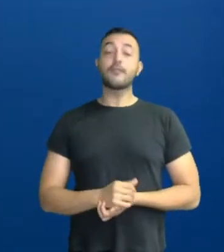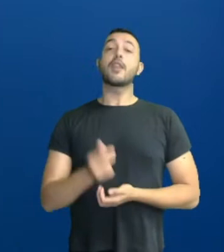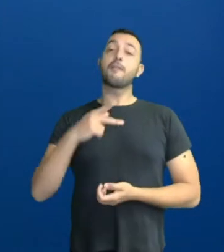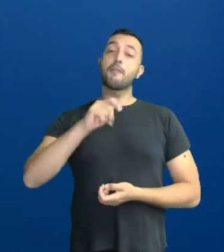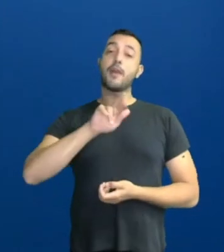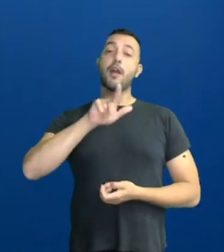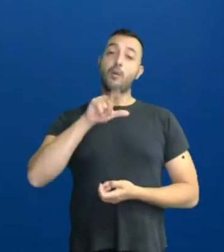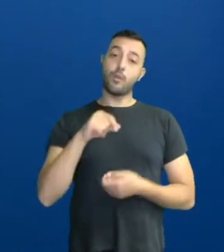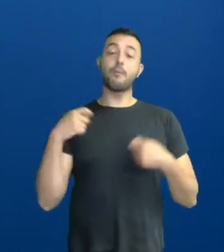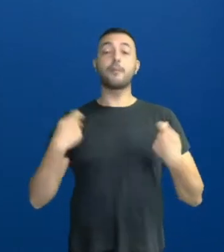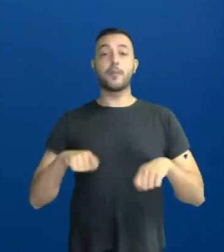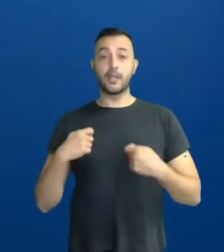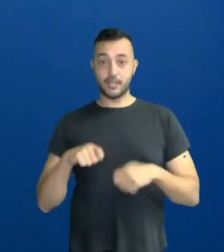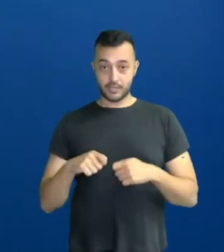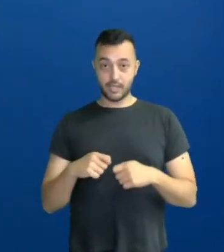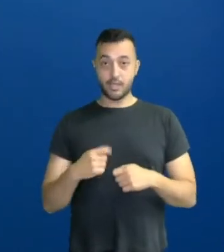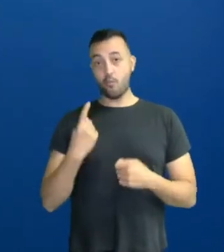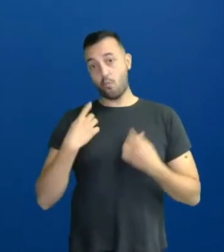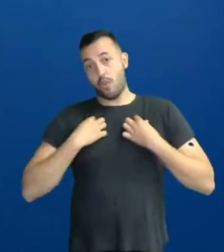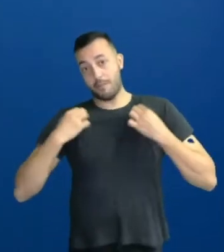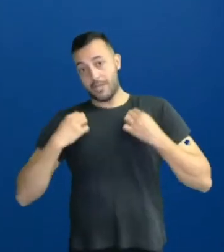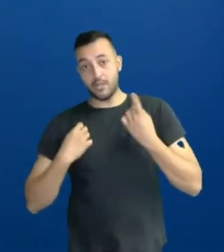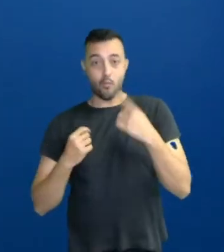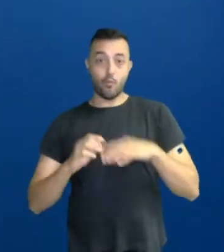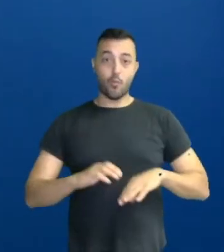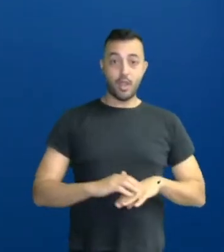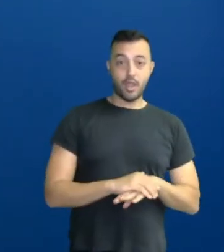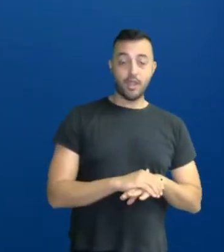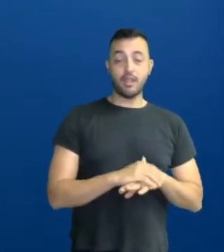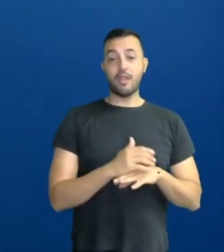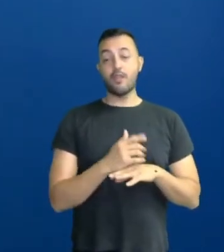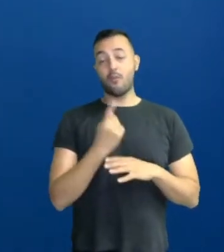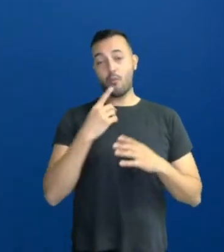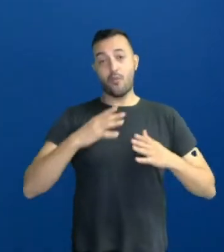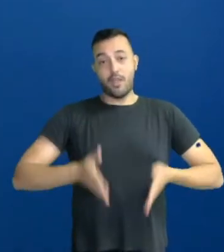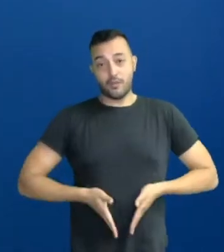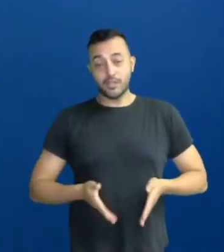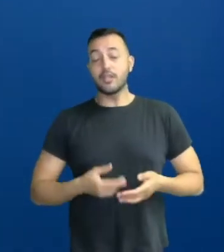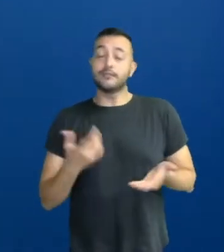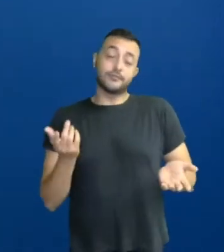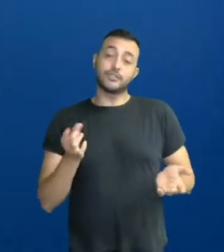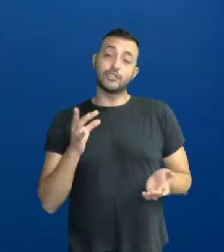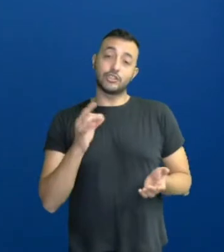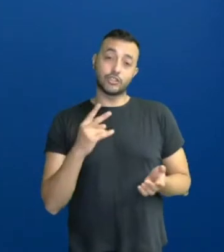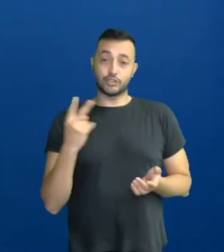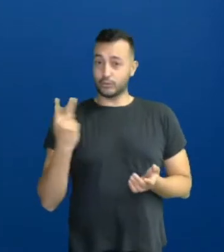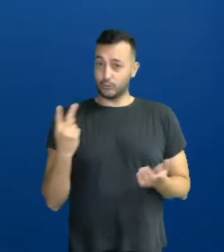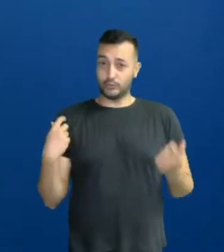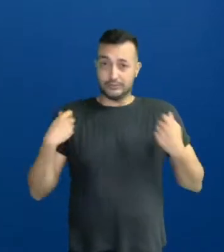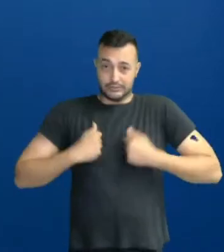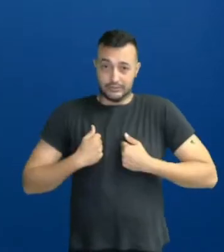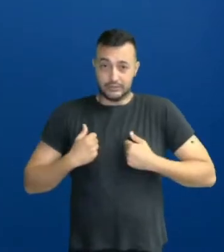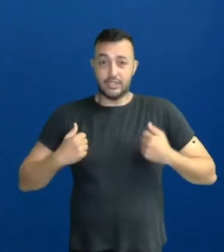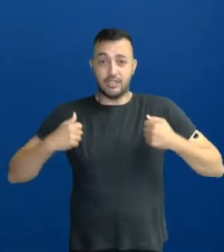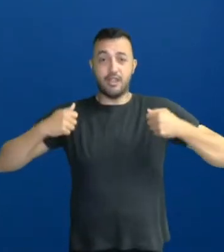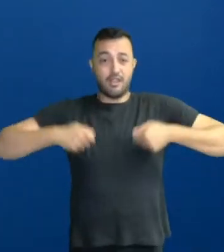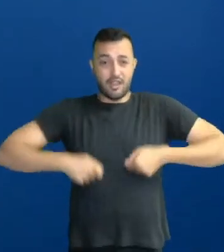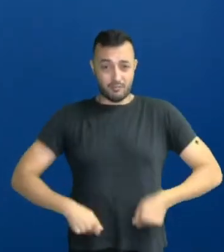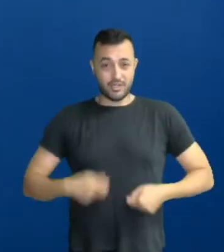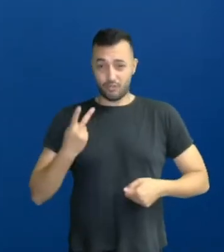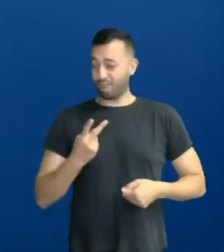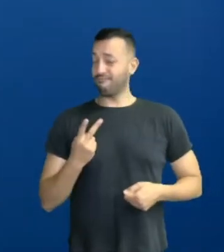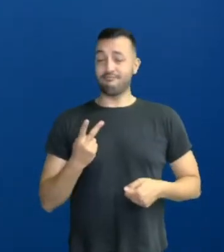que usar apenas uma camisa, uma calça e um par de tênis. A gente não sai com 2 camisas, só se colocar uma camisa e uma jaqueta, né? Mas nesse caso, não, tá